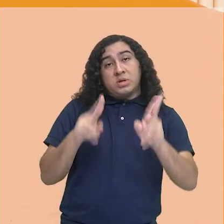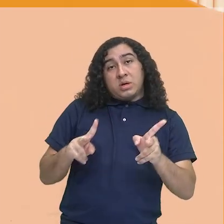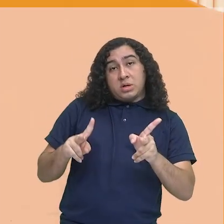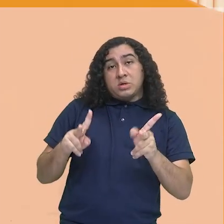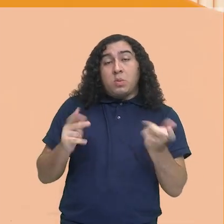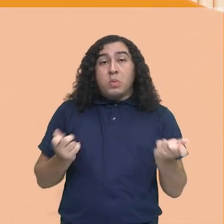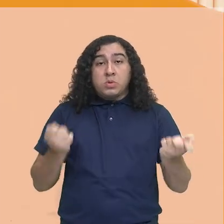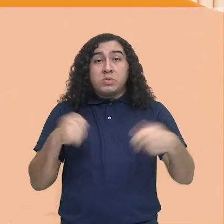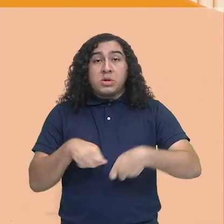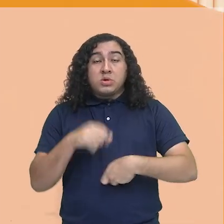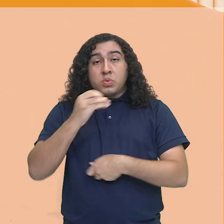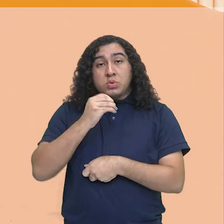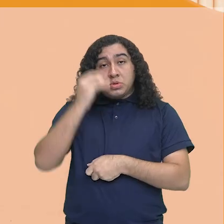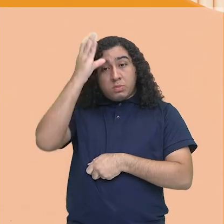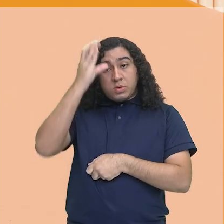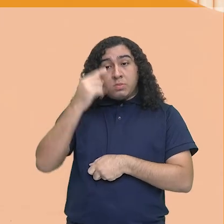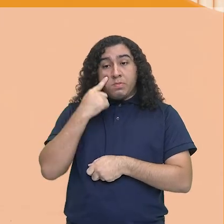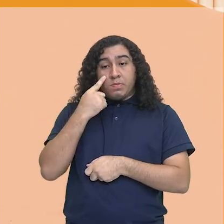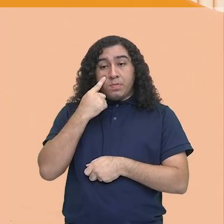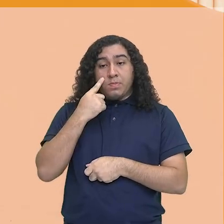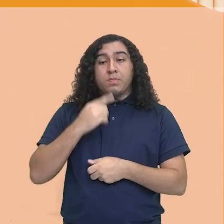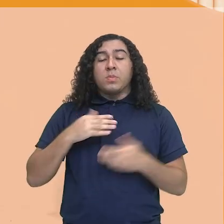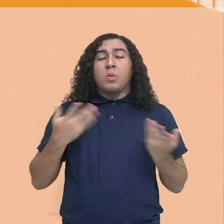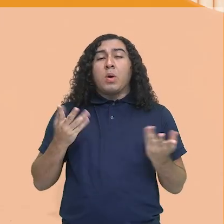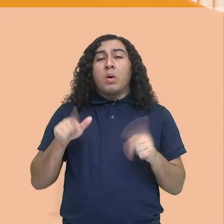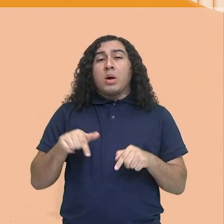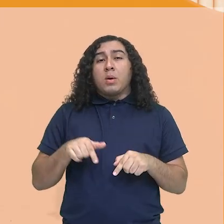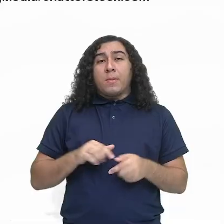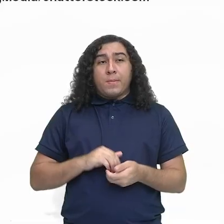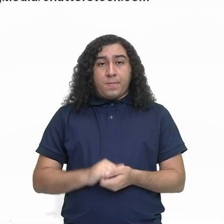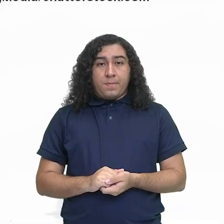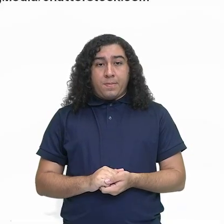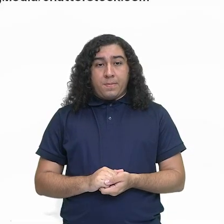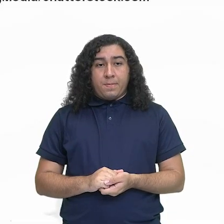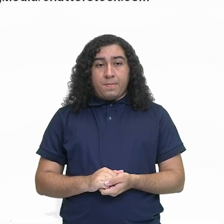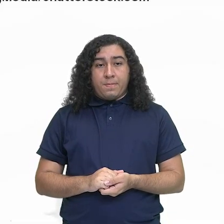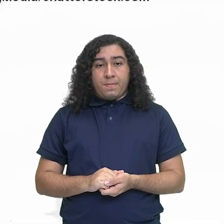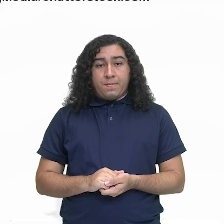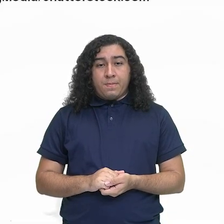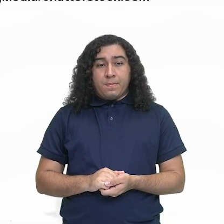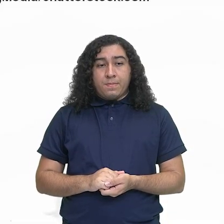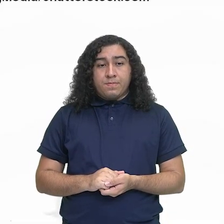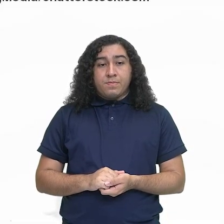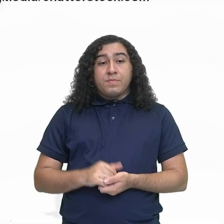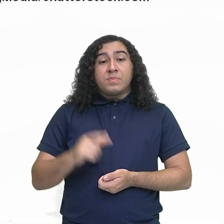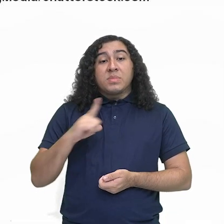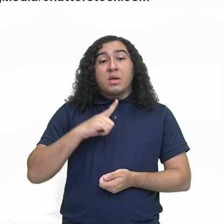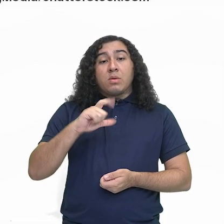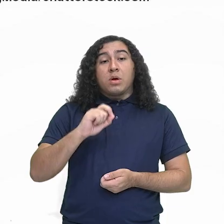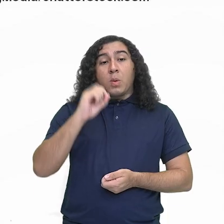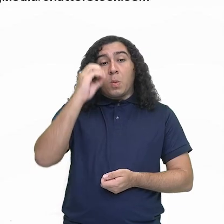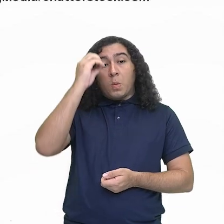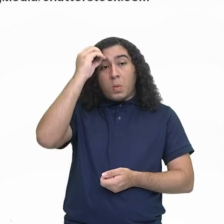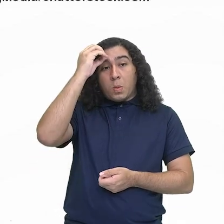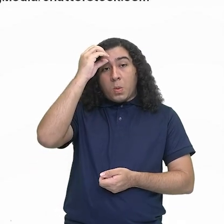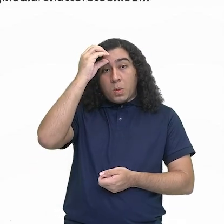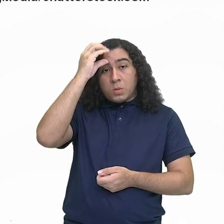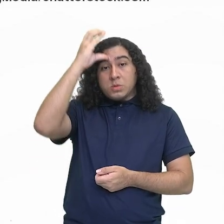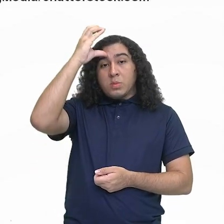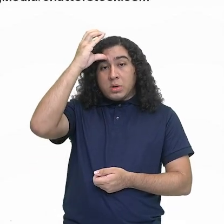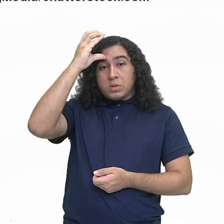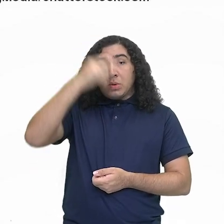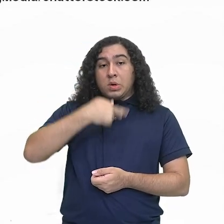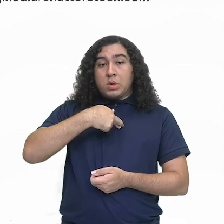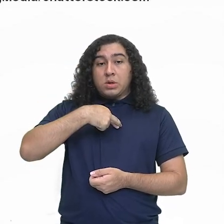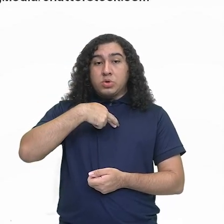diferentes formas de conhecimento. Quais são essas formas de conhecimento, né? Nós temos aí o chamado conhecimento